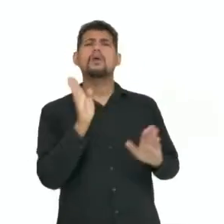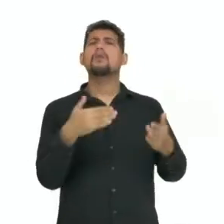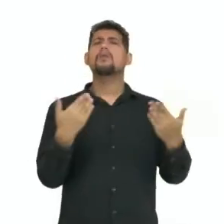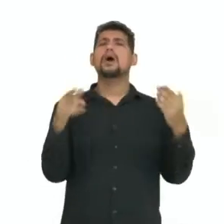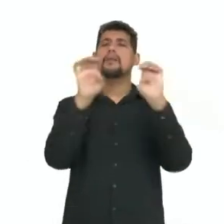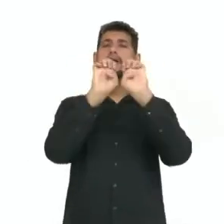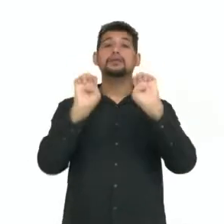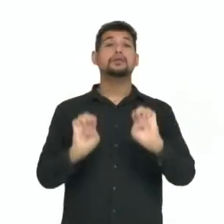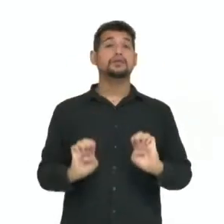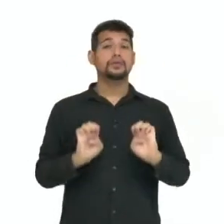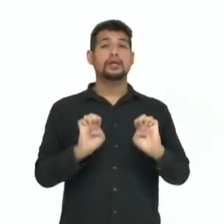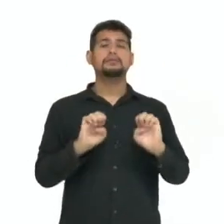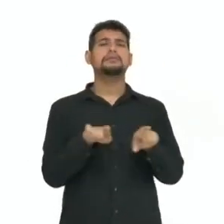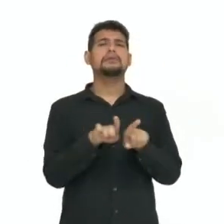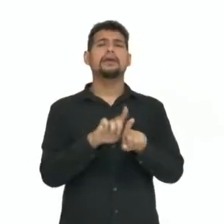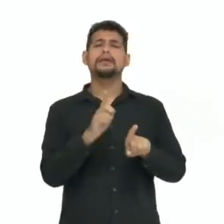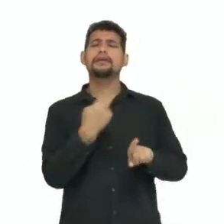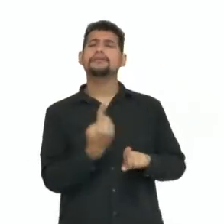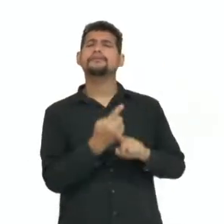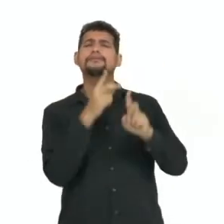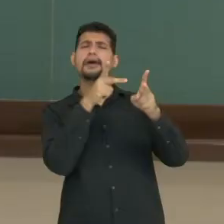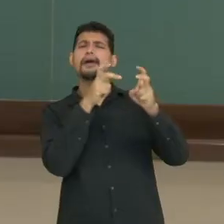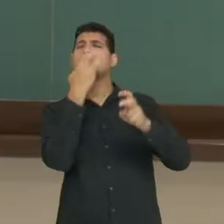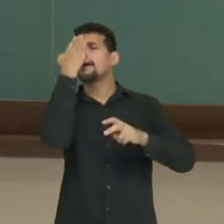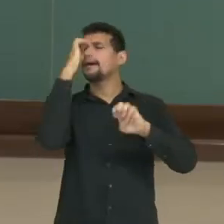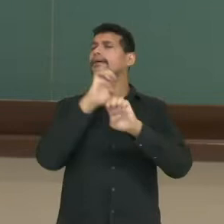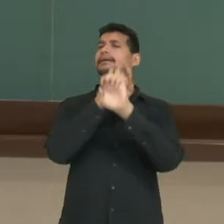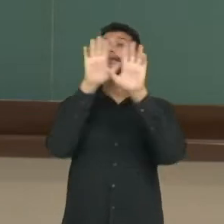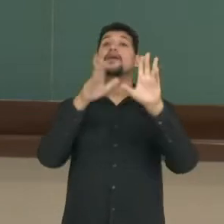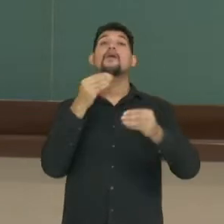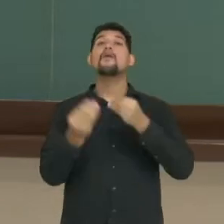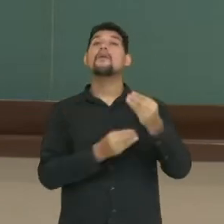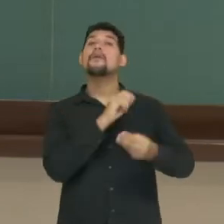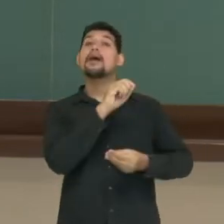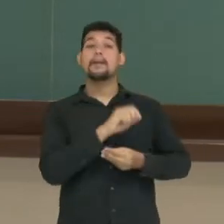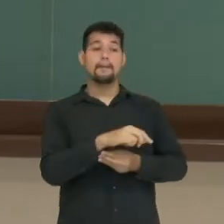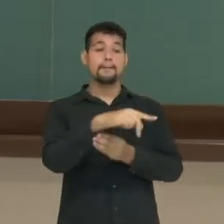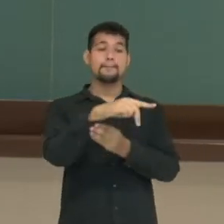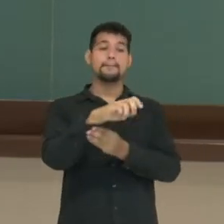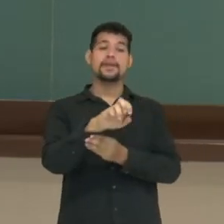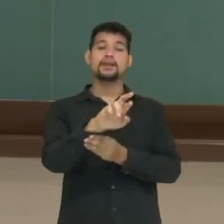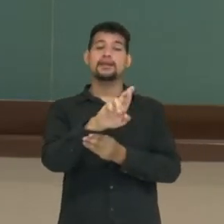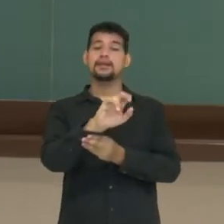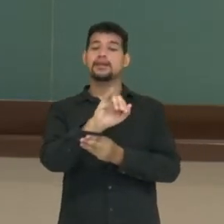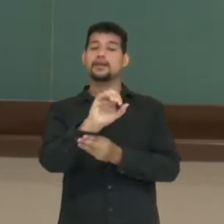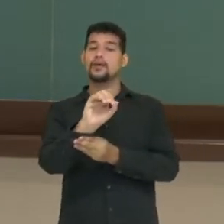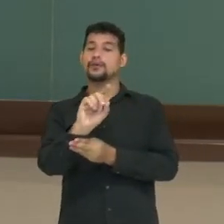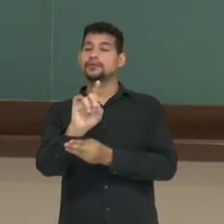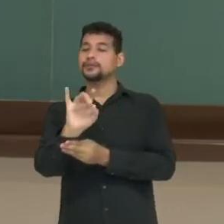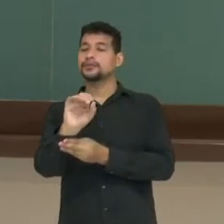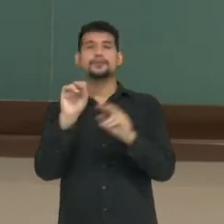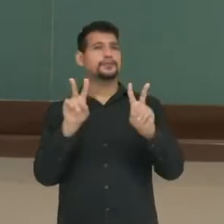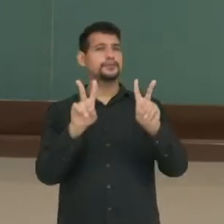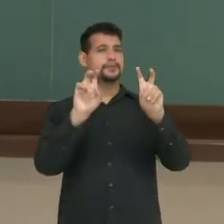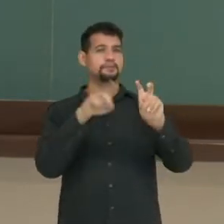estrutura do editorial e também compreender a posição do periódico frente ao tema